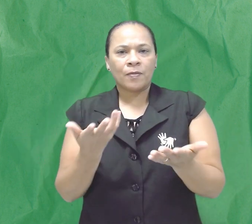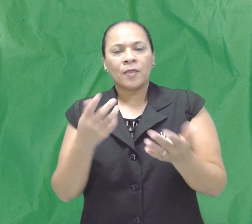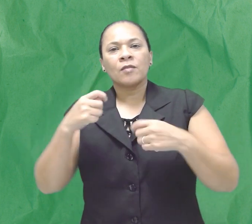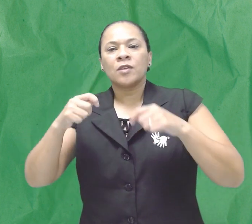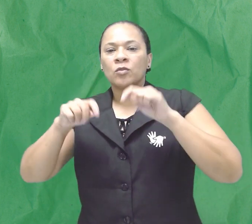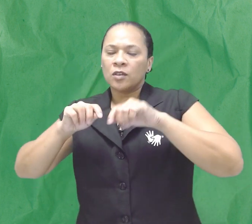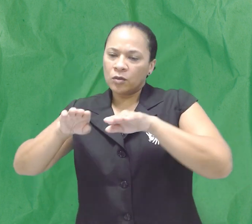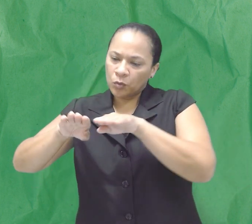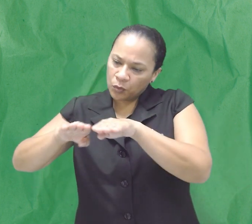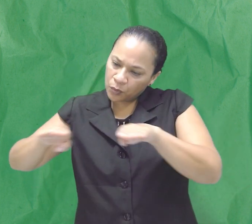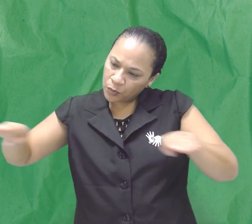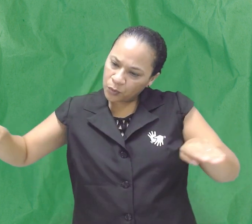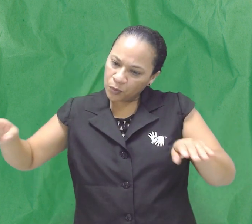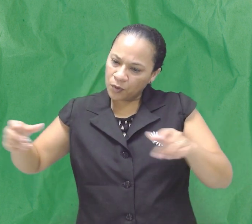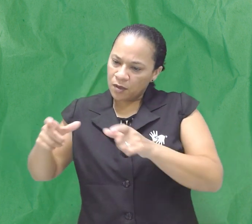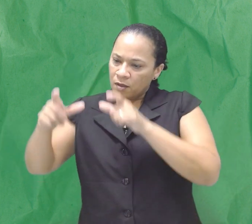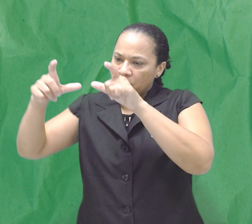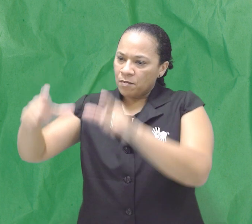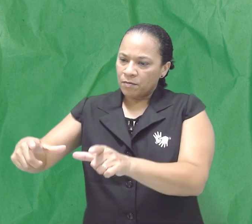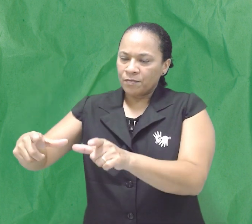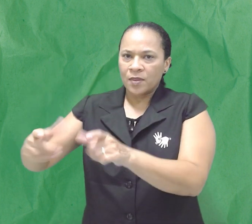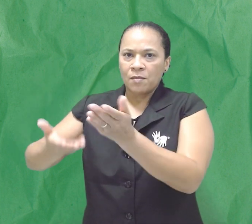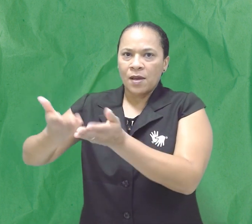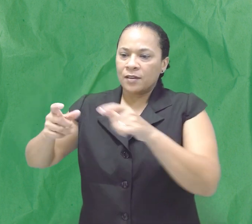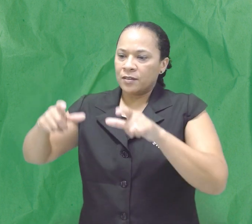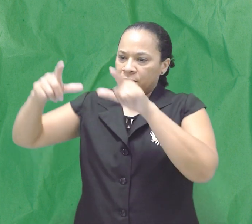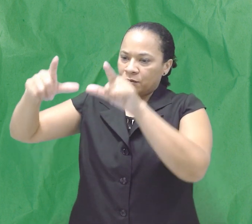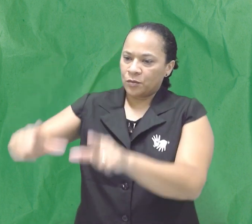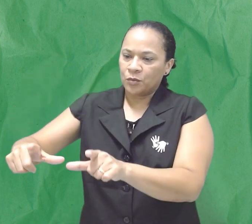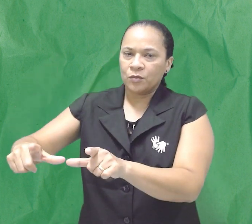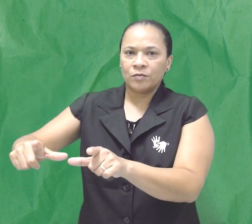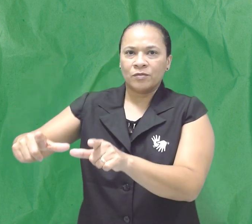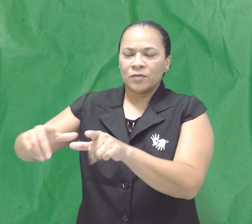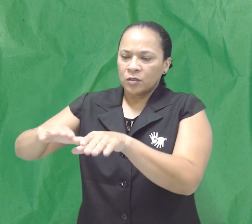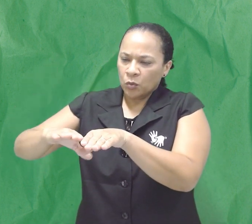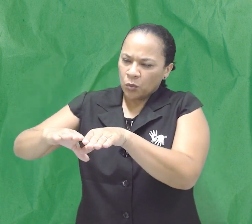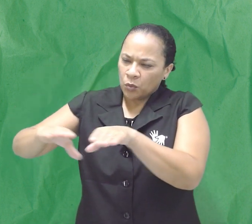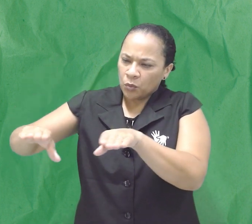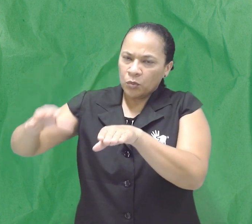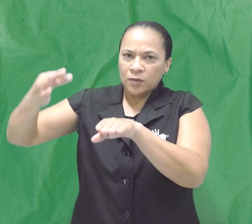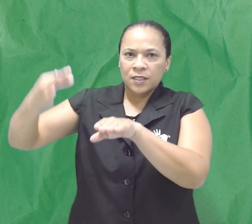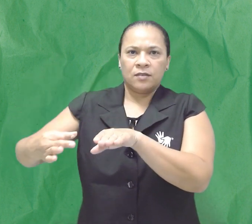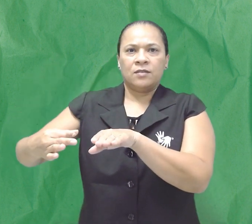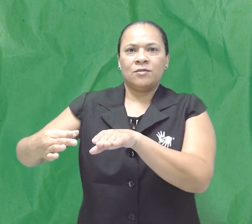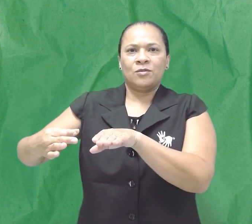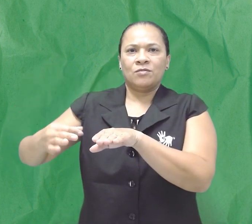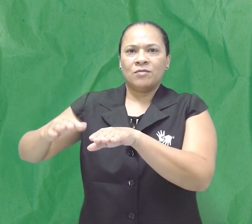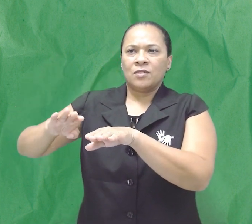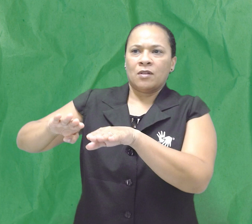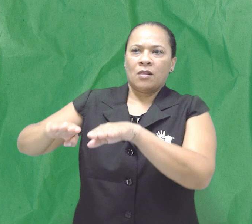muito bem niveladas, e, além disso, estarem em um local sem trepidações, tá? Porque dessa forma a